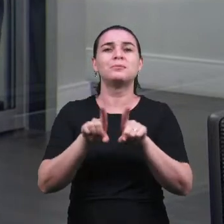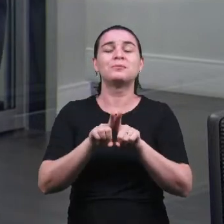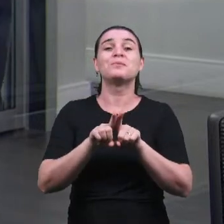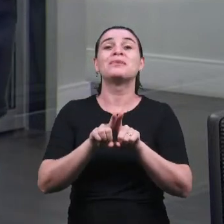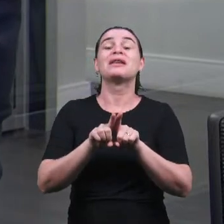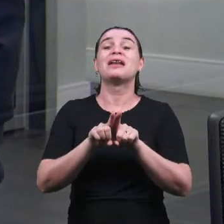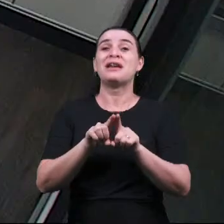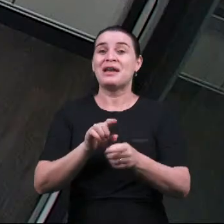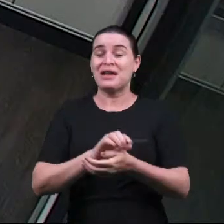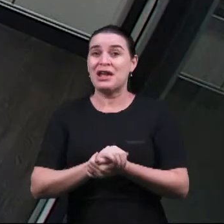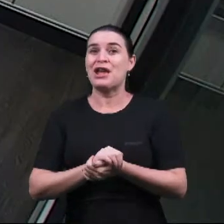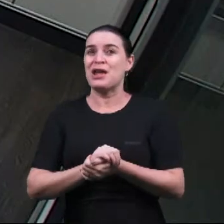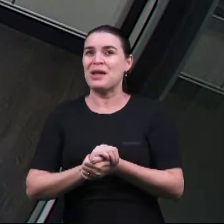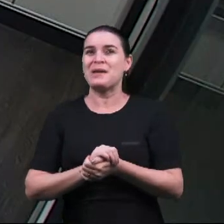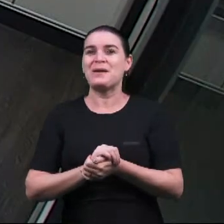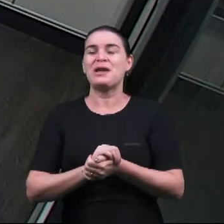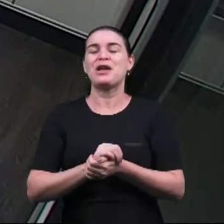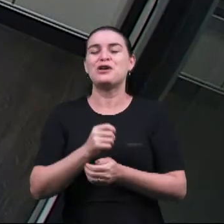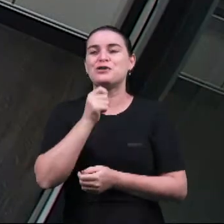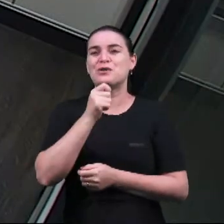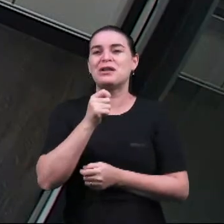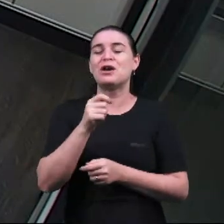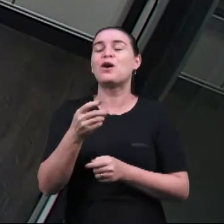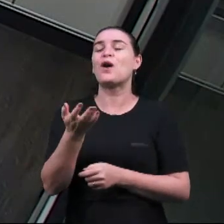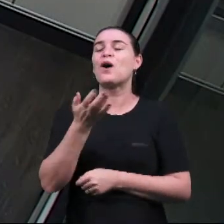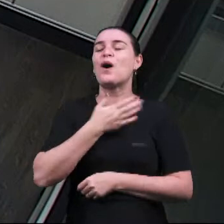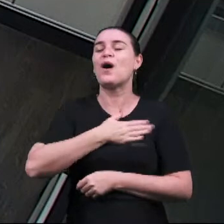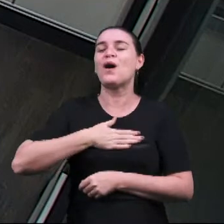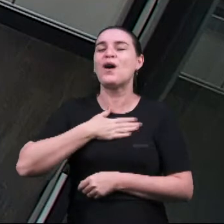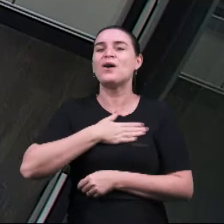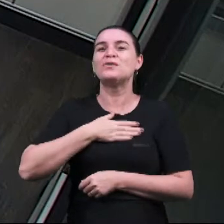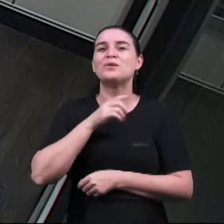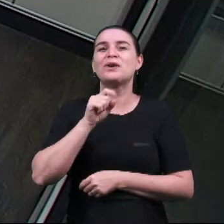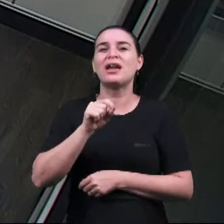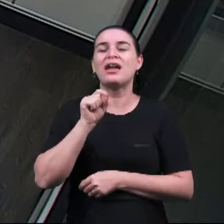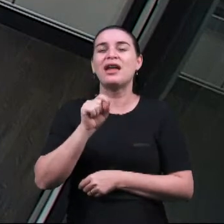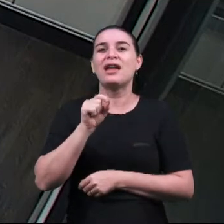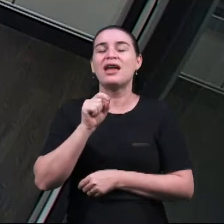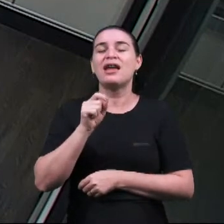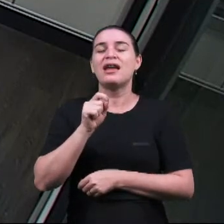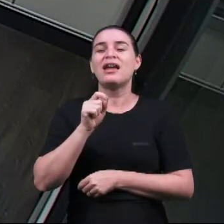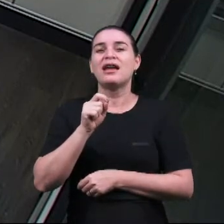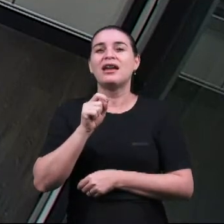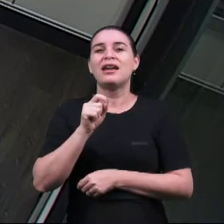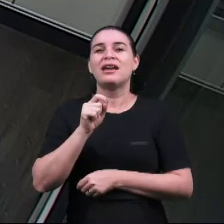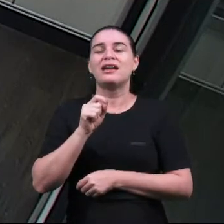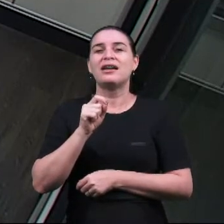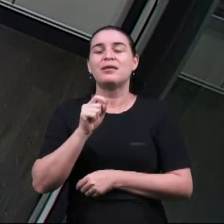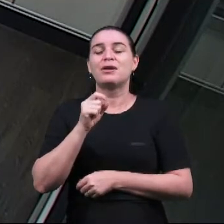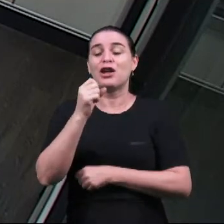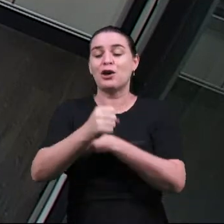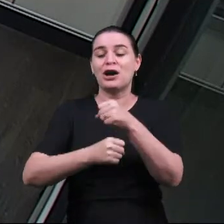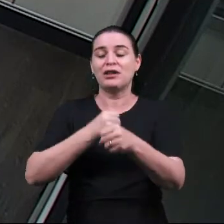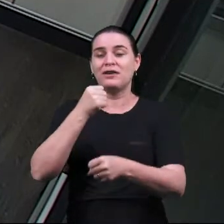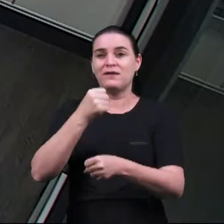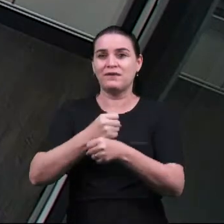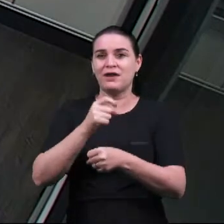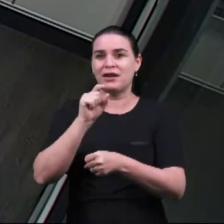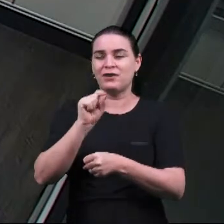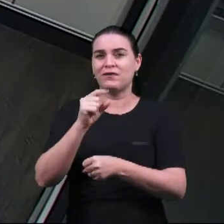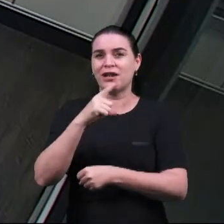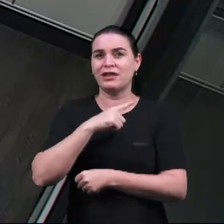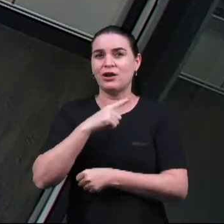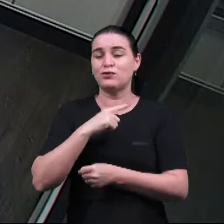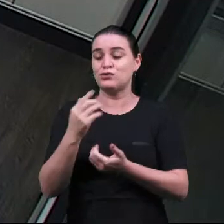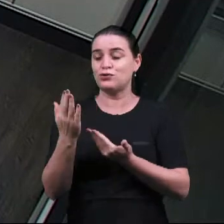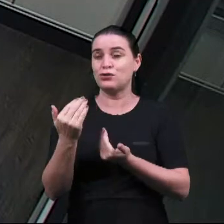nessas coisas de furo de reportagem. Ele tá falando uma coisa lá, que ano que vem vai ter, os jovens